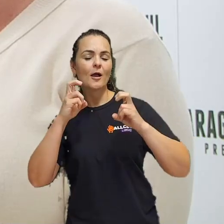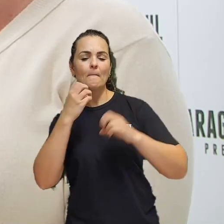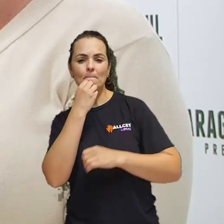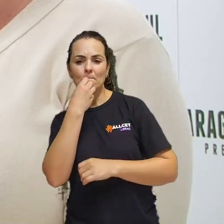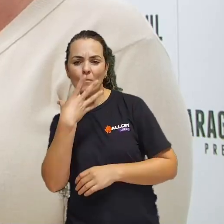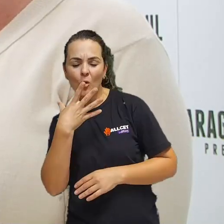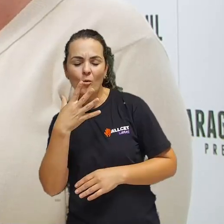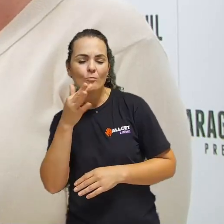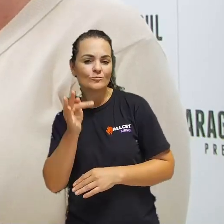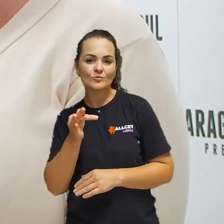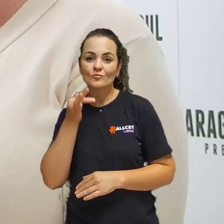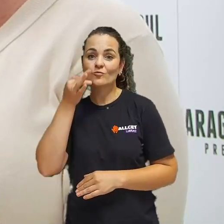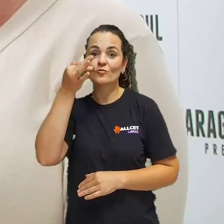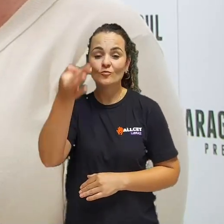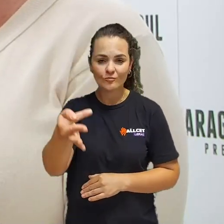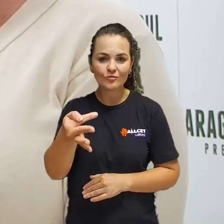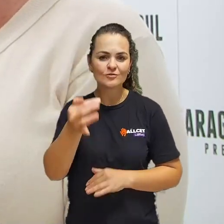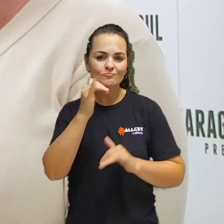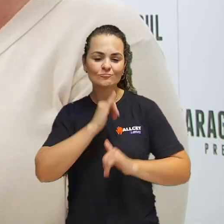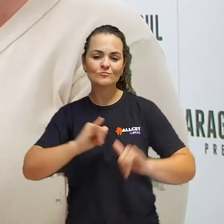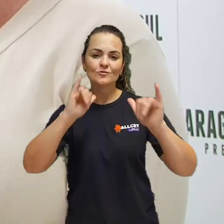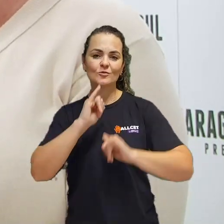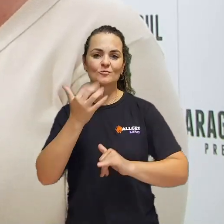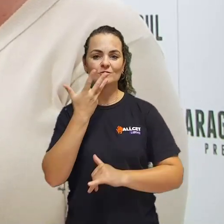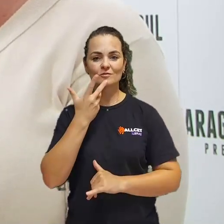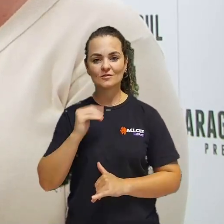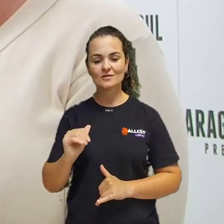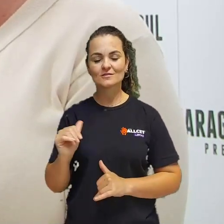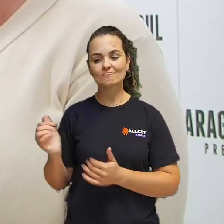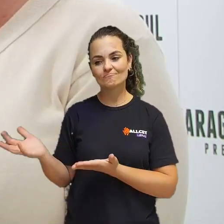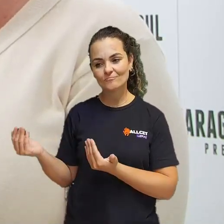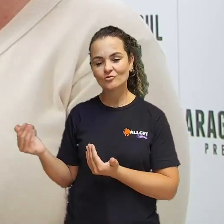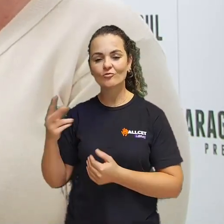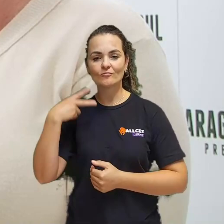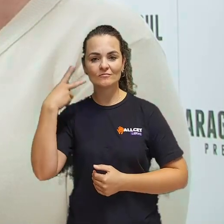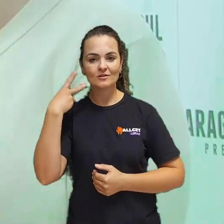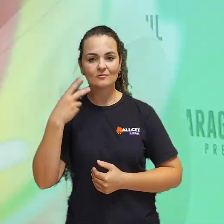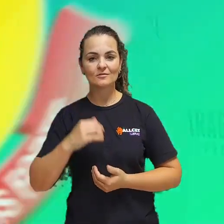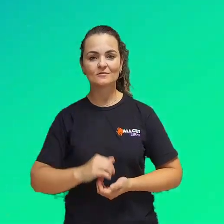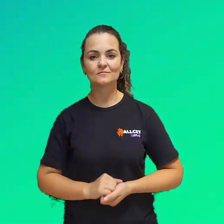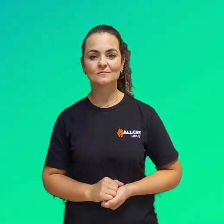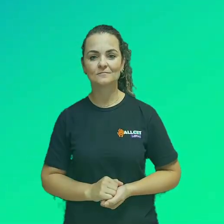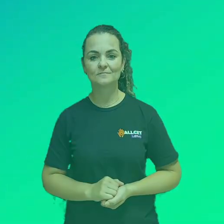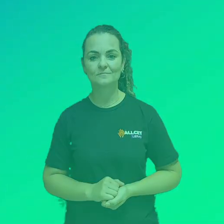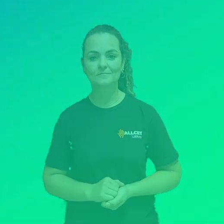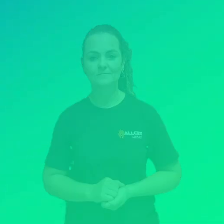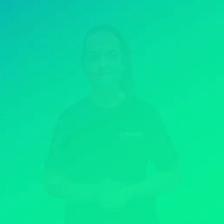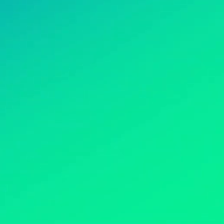pública e com certeza nós estamos formando bons cidadãos quando a gente repassa boas informações.